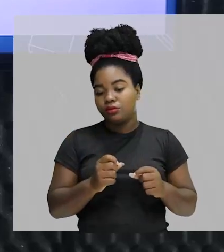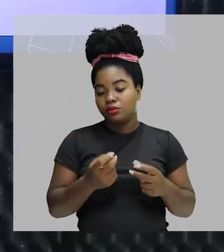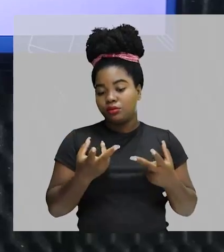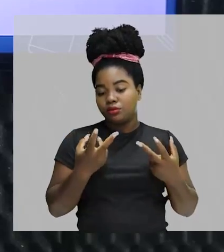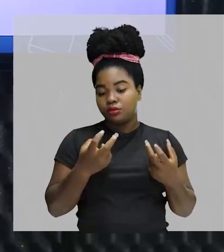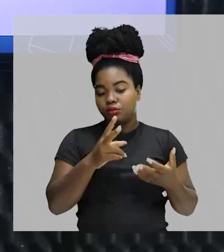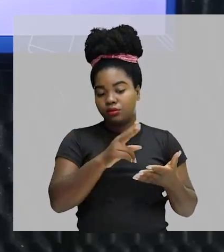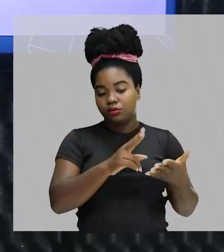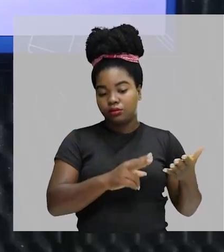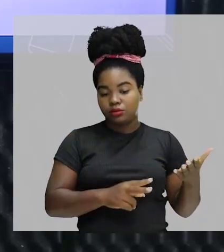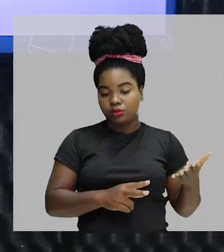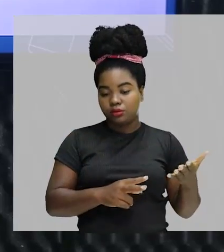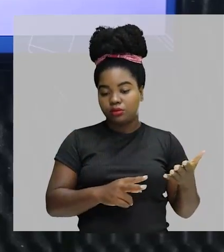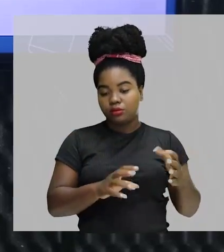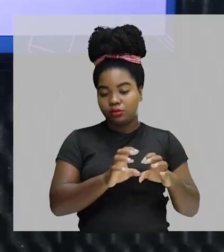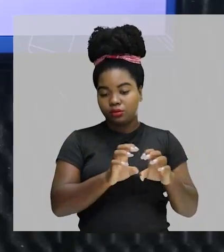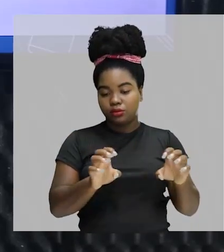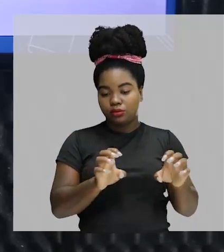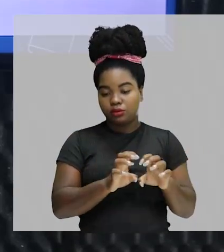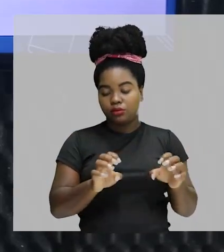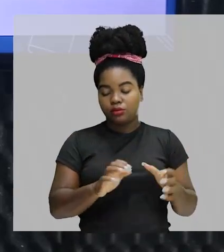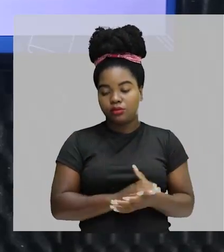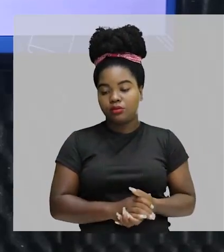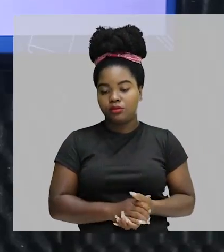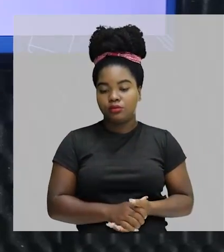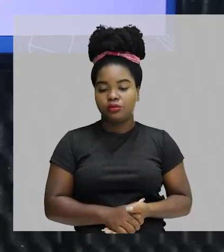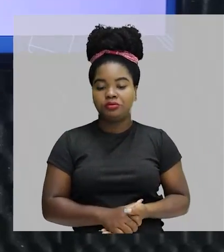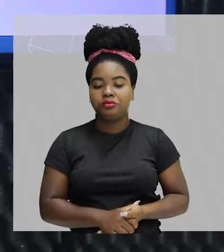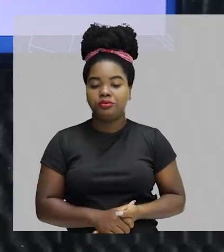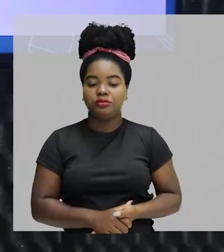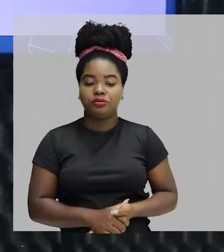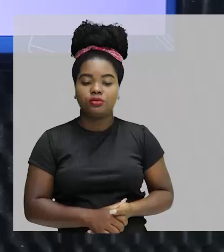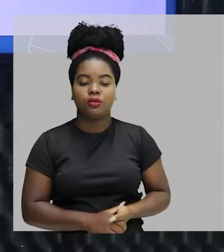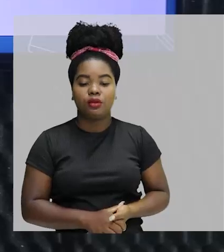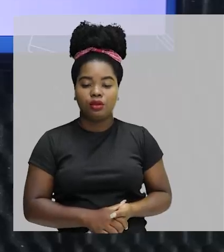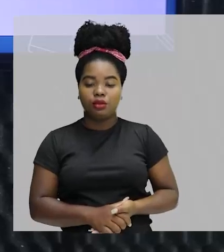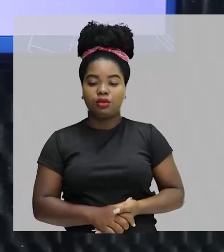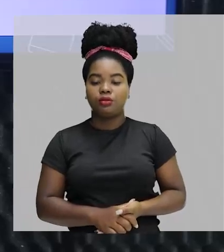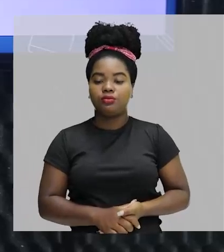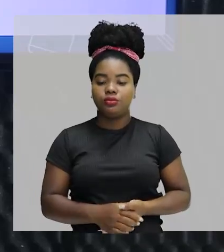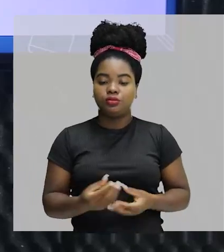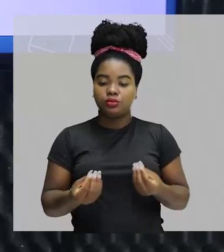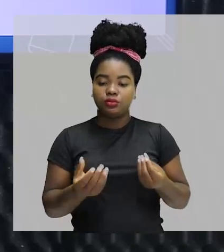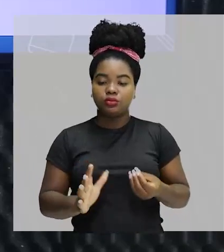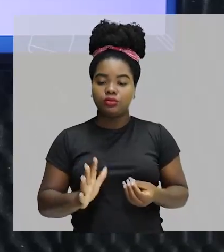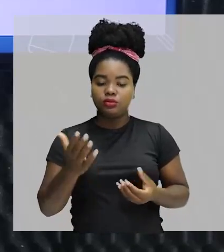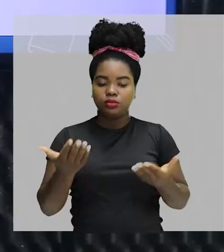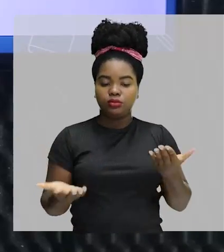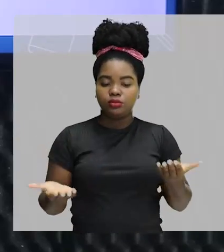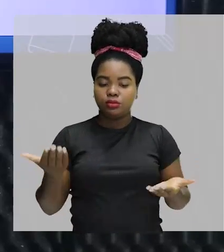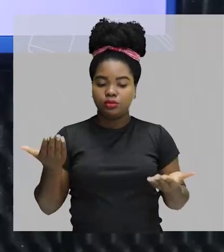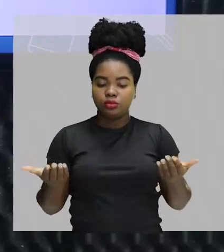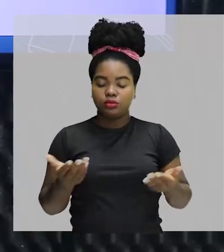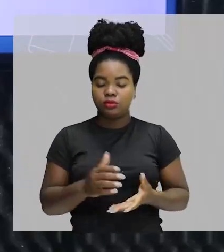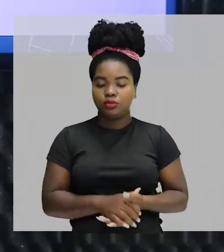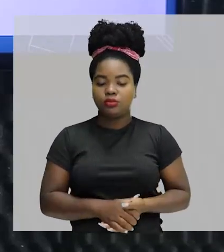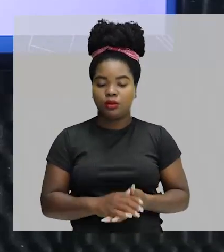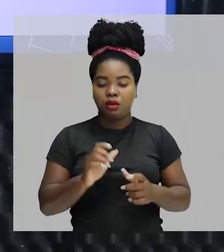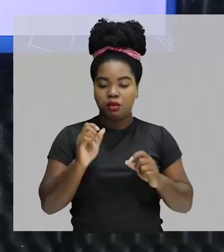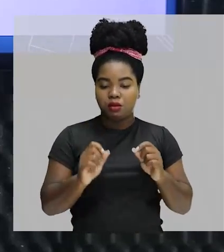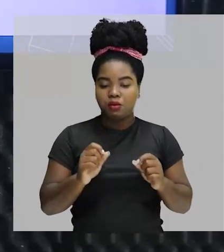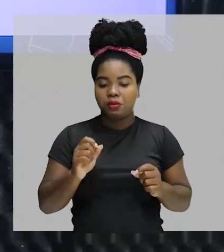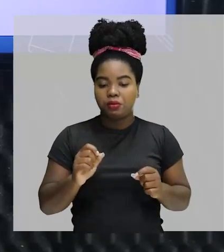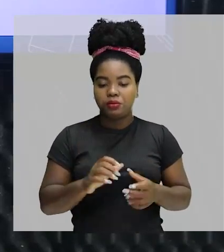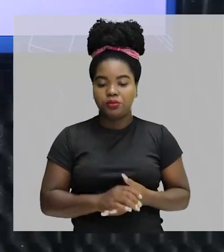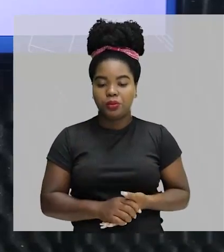leitura, a única coisa que dá para nós começarmos a fazer uma comparação é justamente